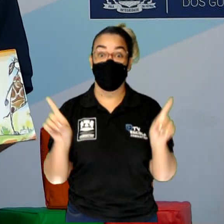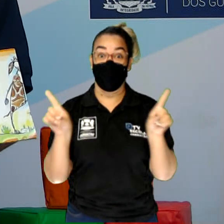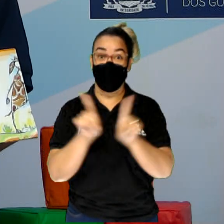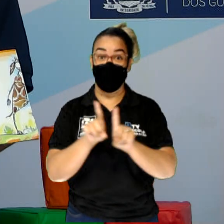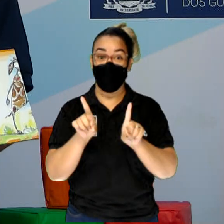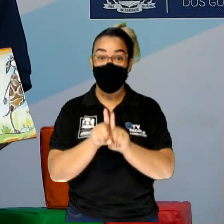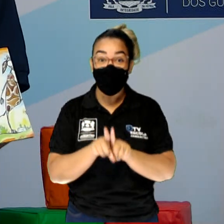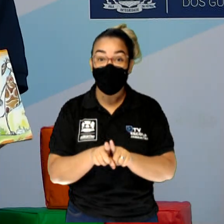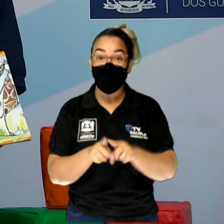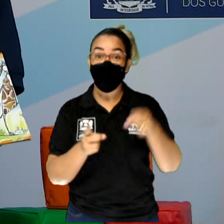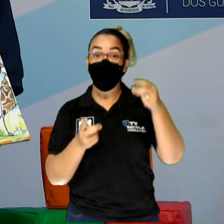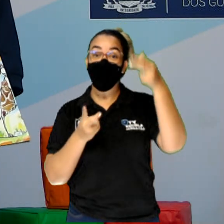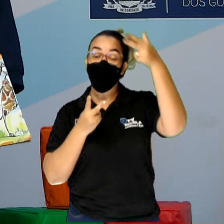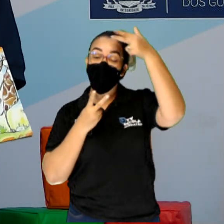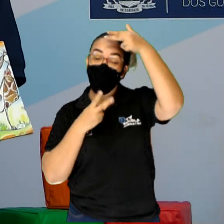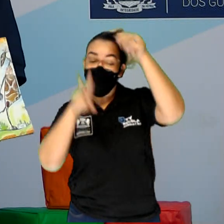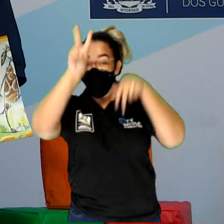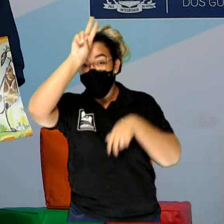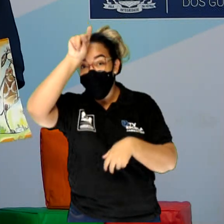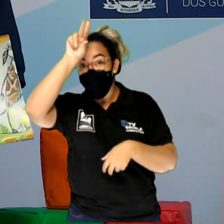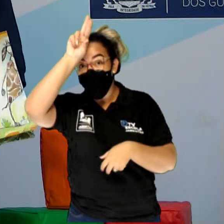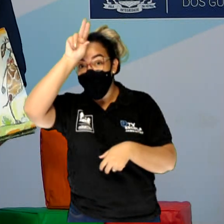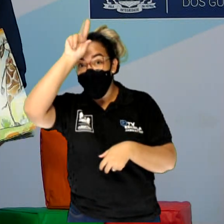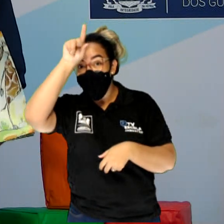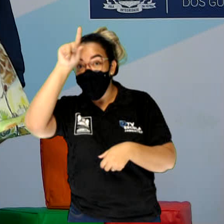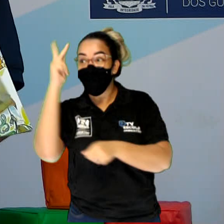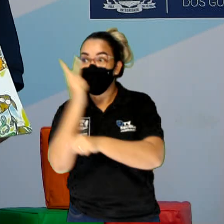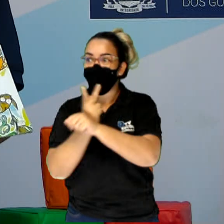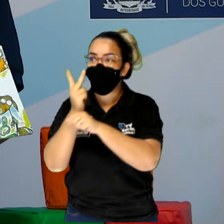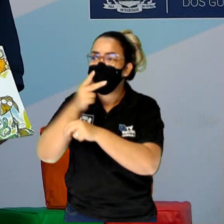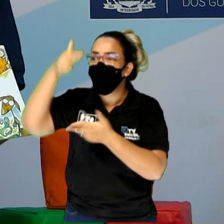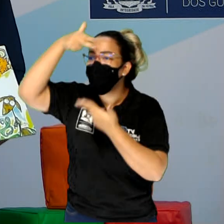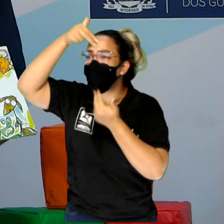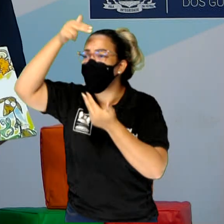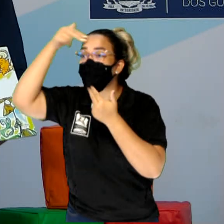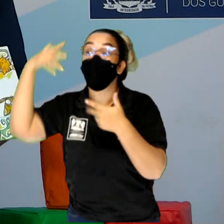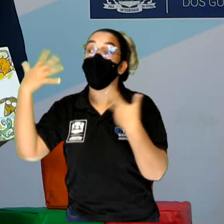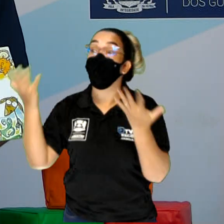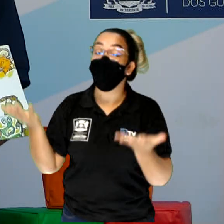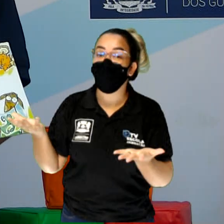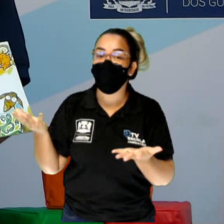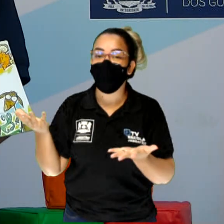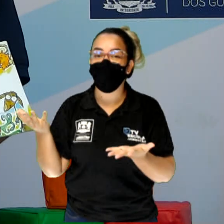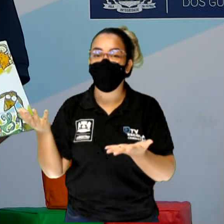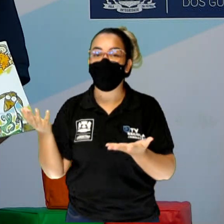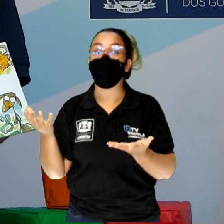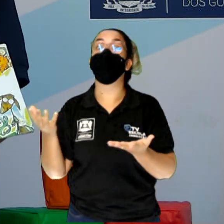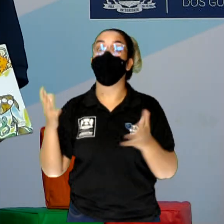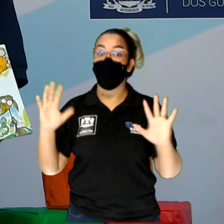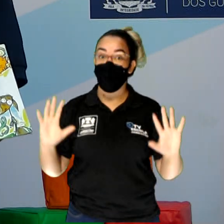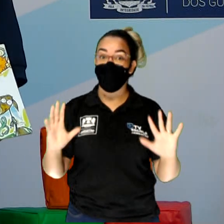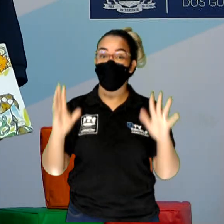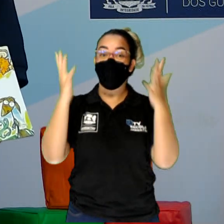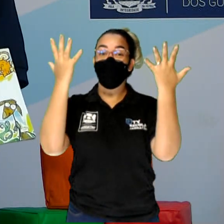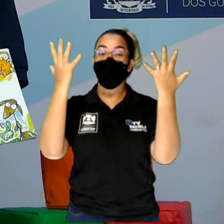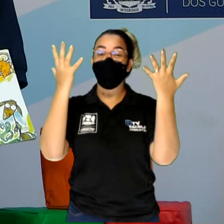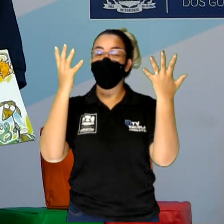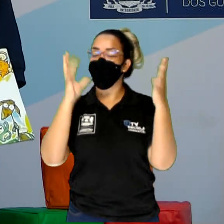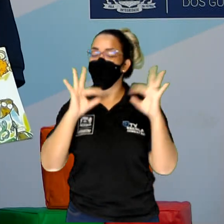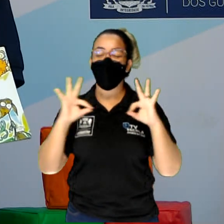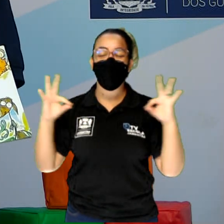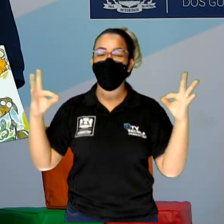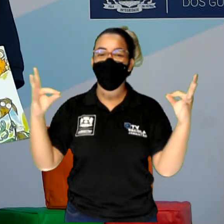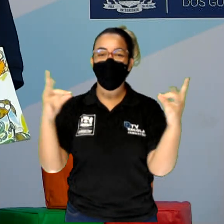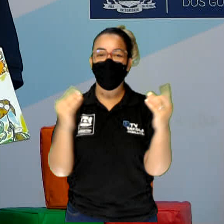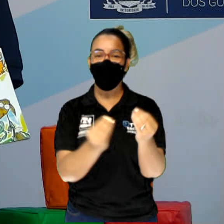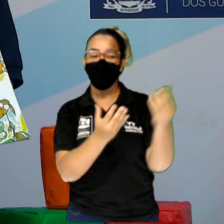Também a cabra que estava procurando o bode que tinha dado uma saidinha, não foi? Mas na festa estavam